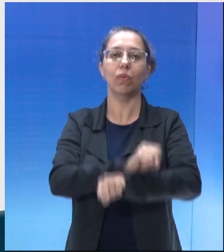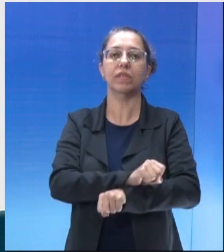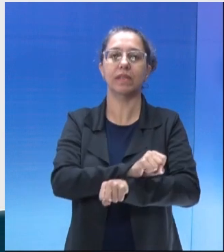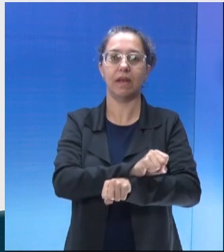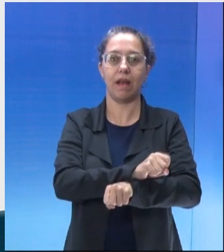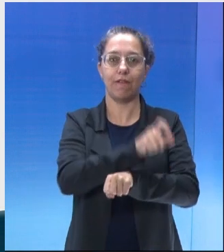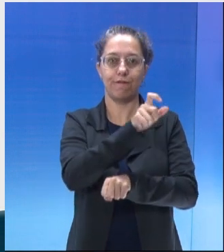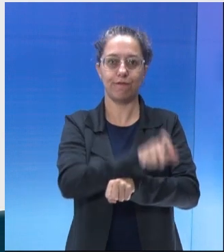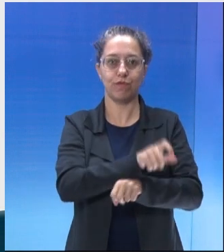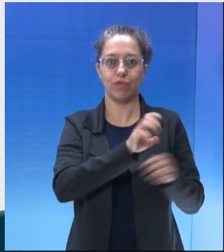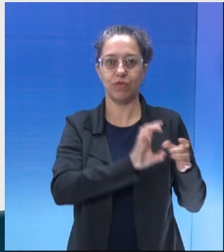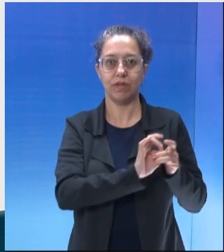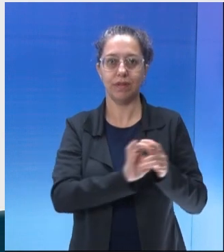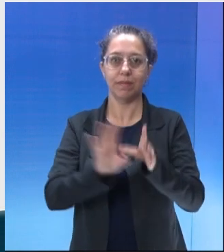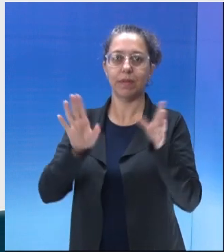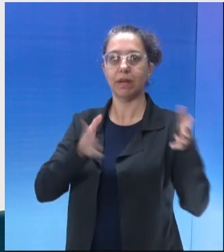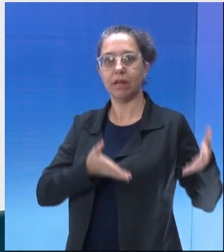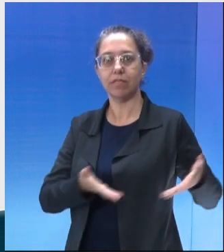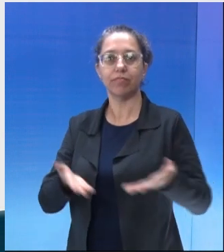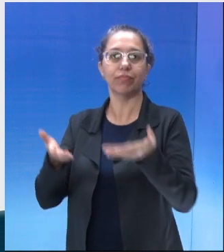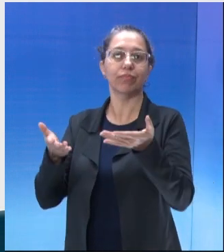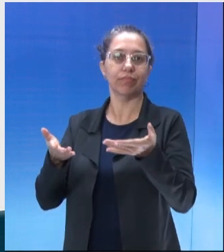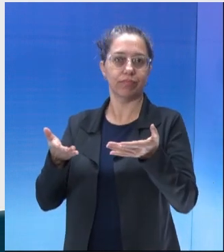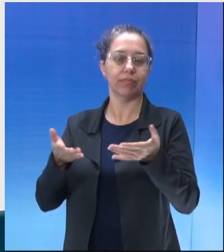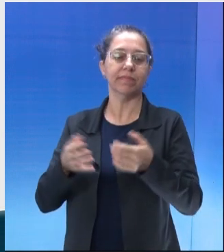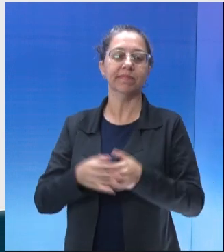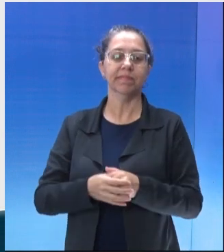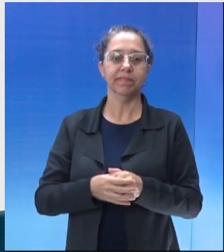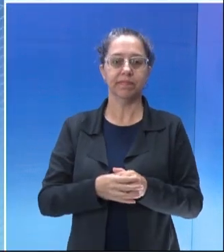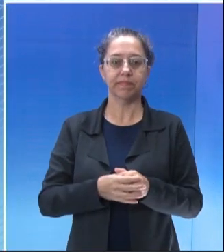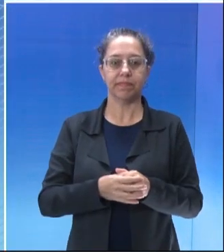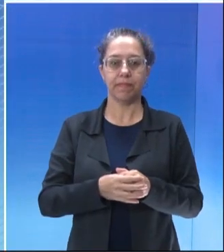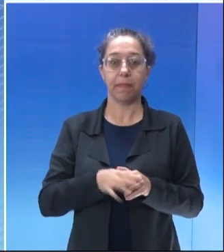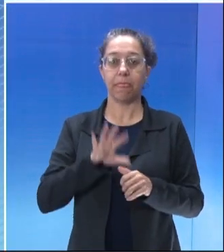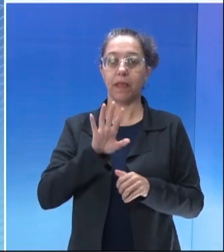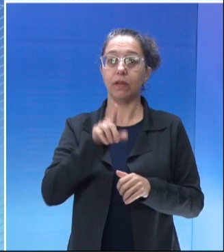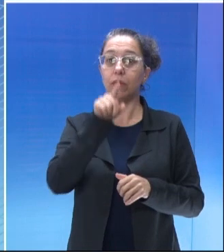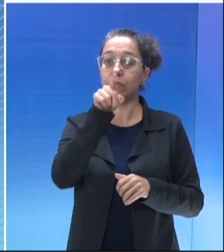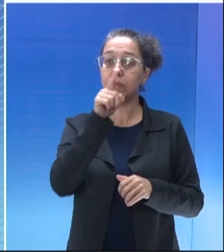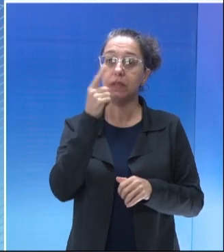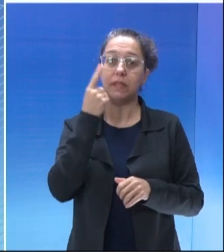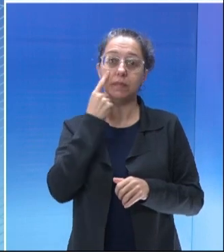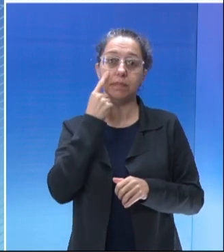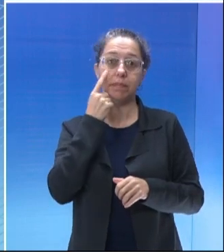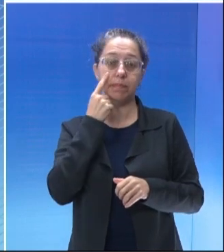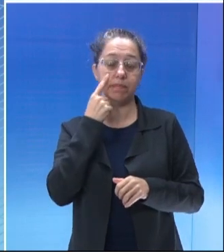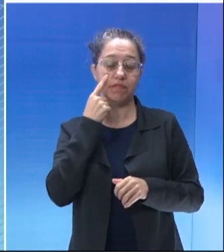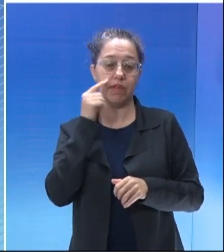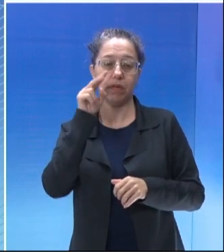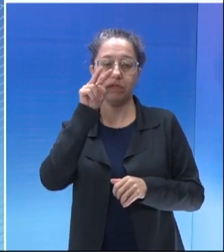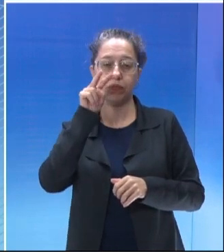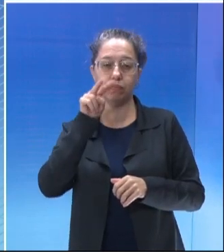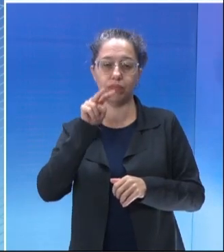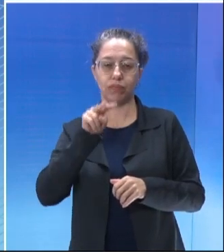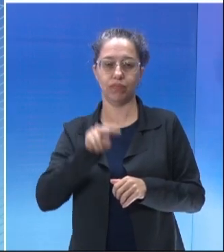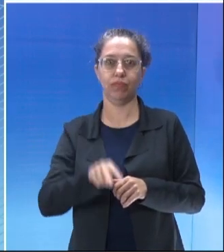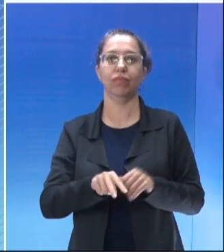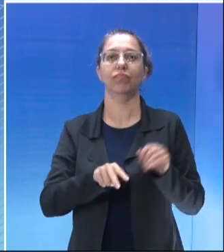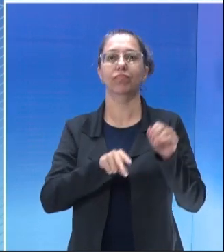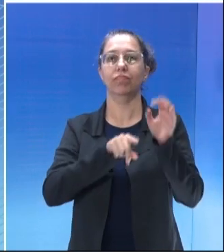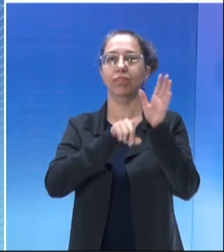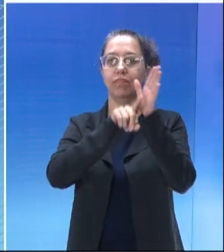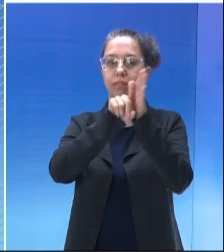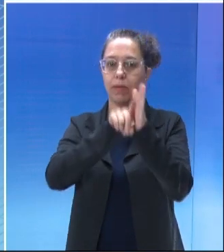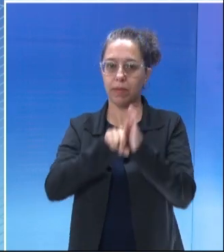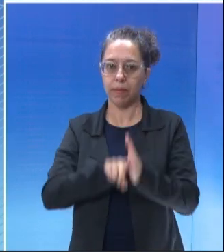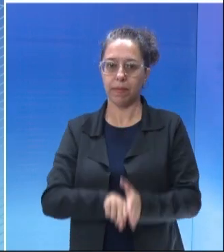liberdade. A primeira dica é que vocês procurem o texto que está sendo citado,